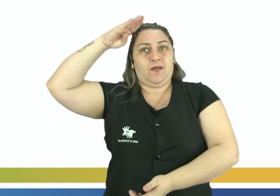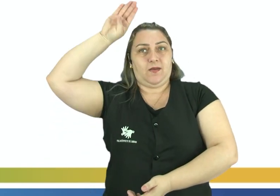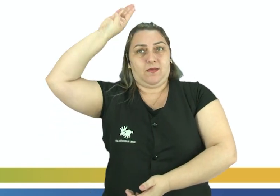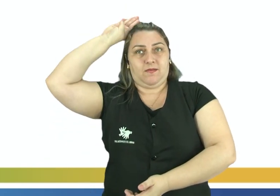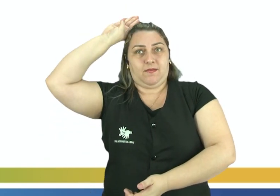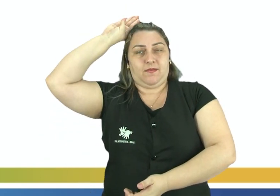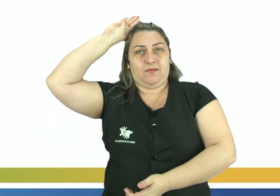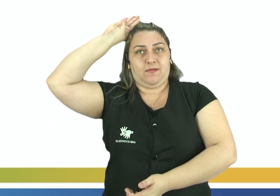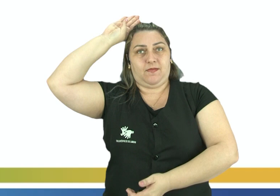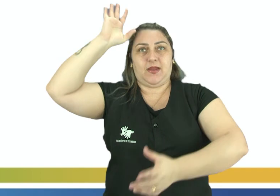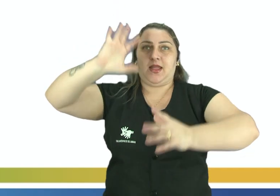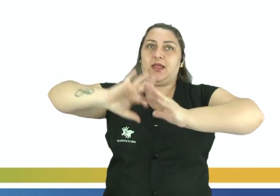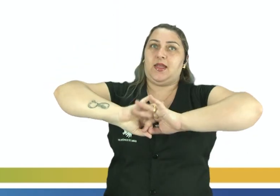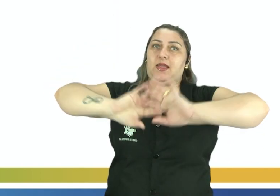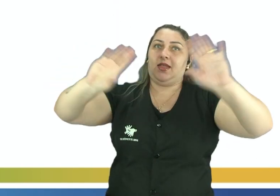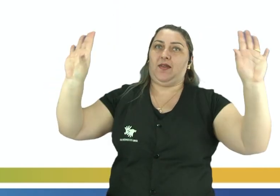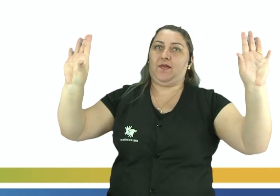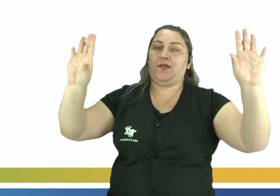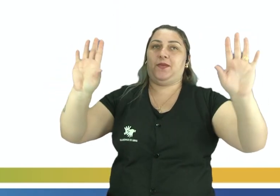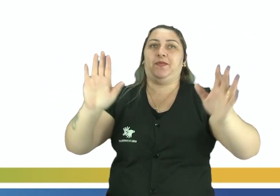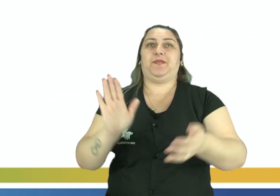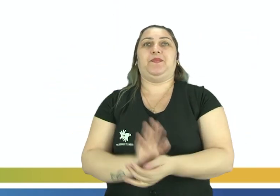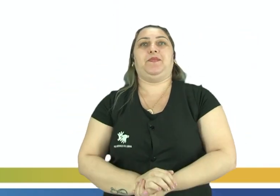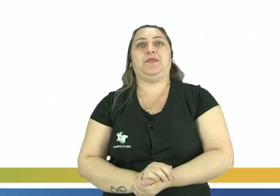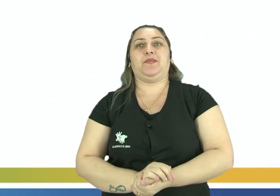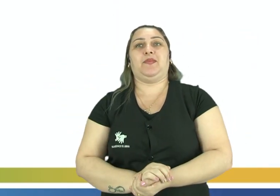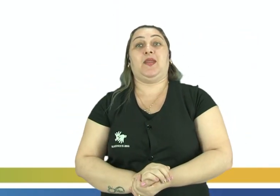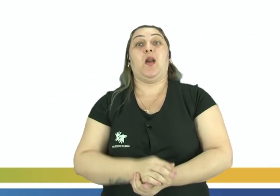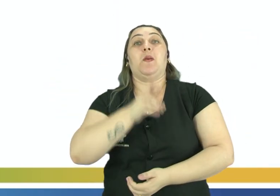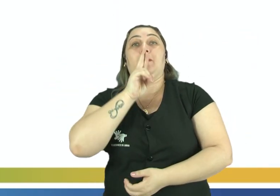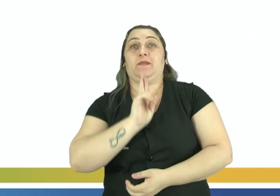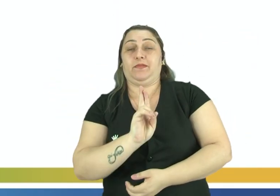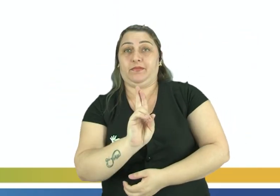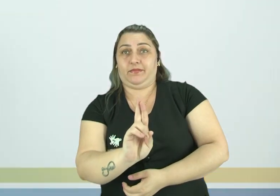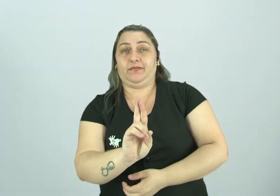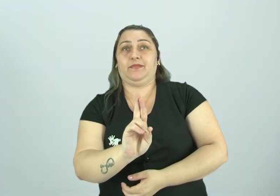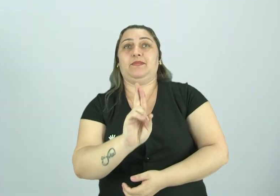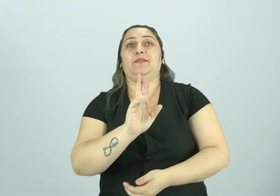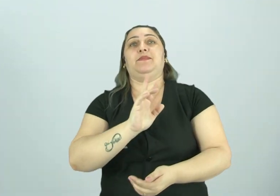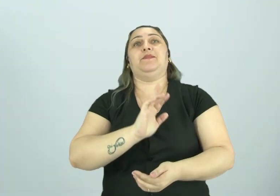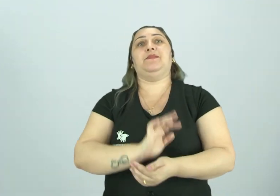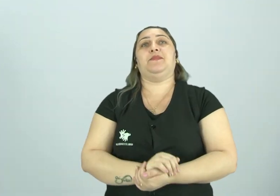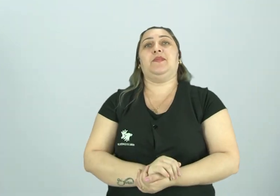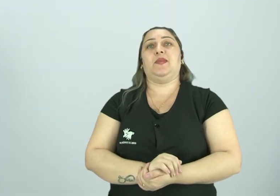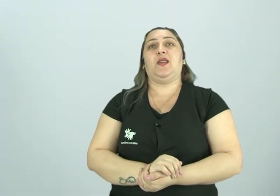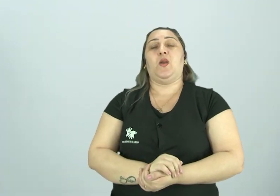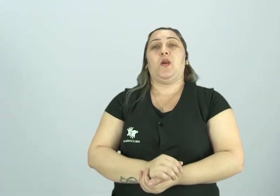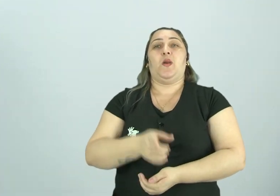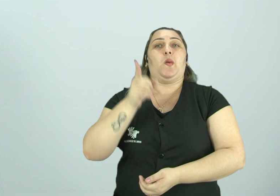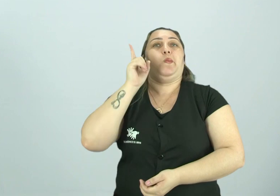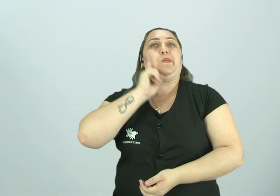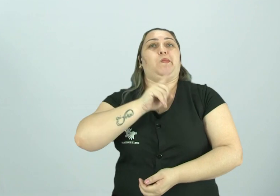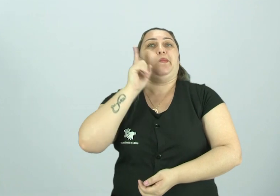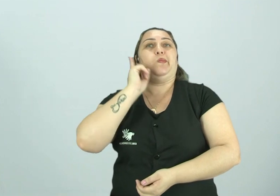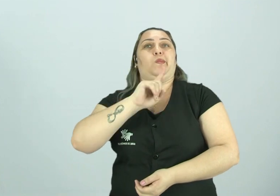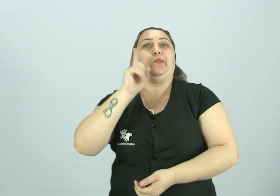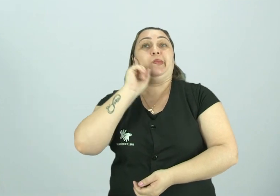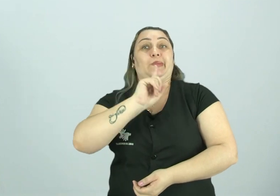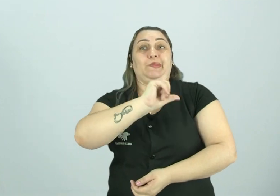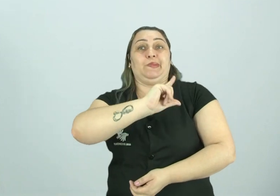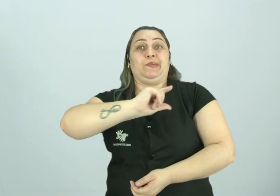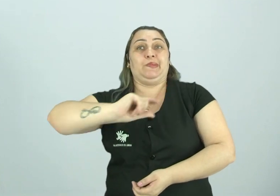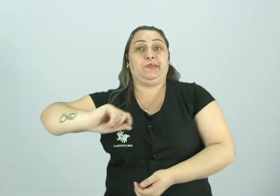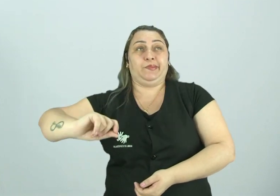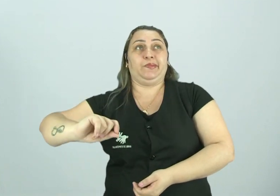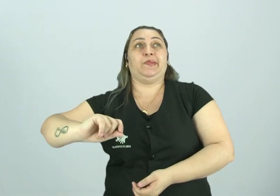tornou independente. E aí, como resultado disso, os Estados Unidos ainda saíram